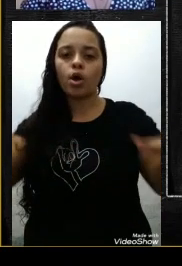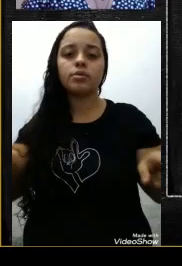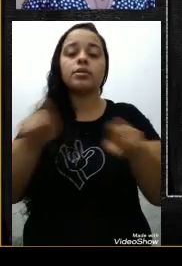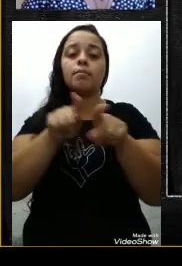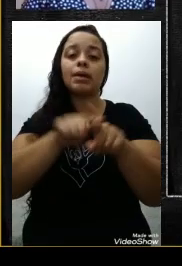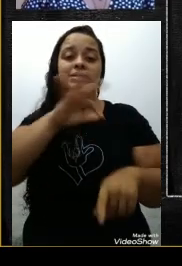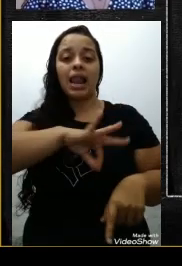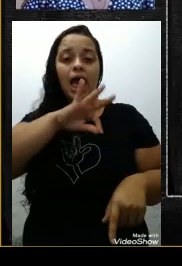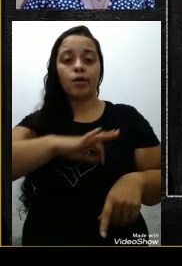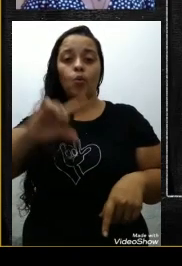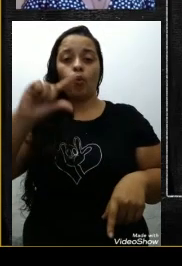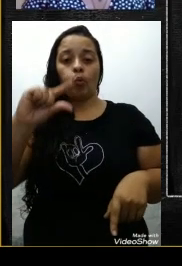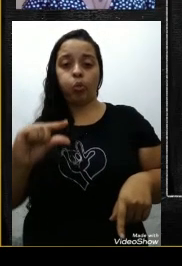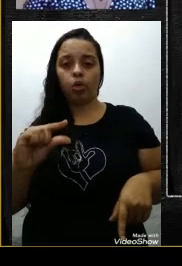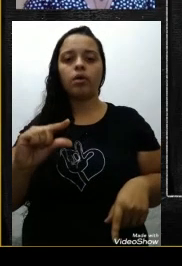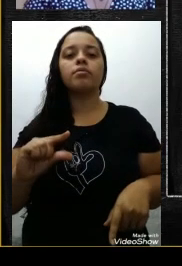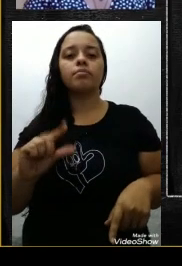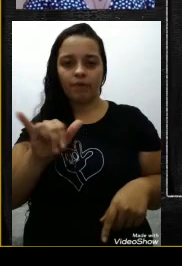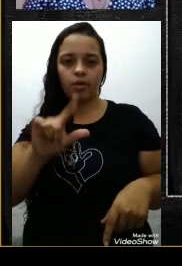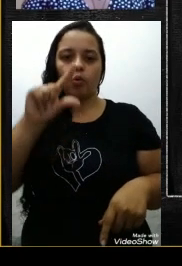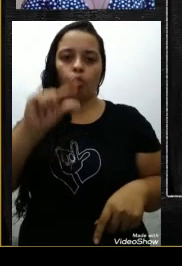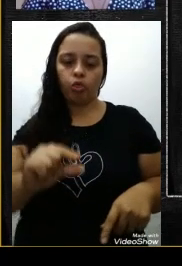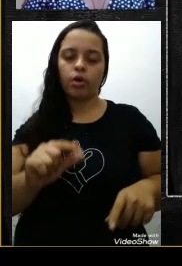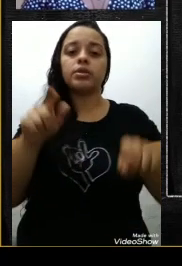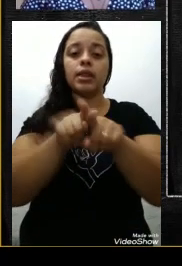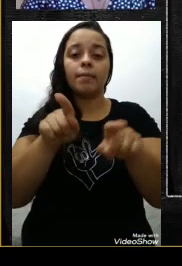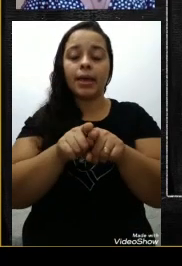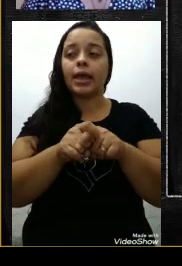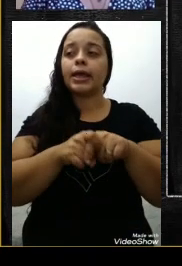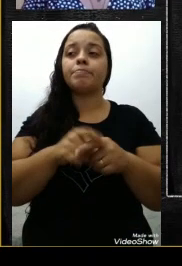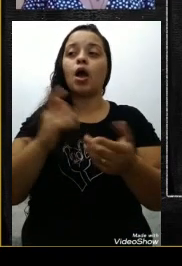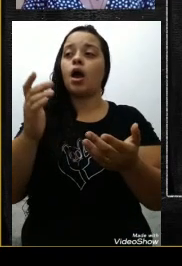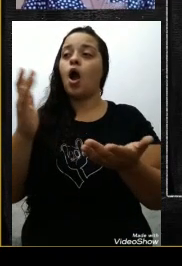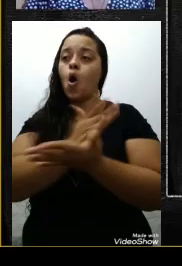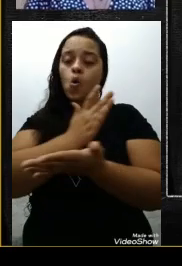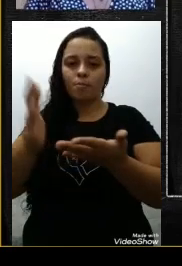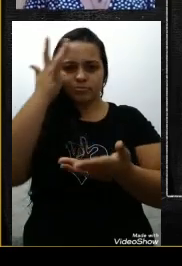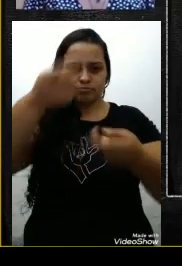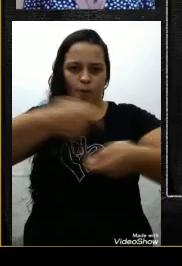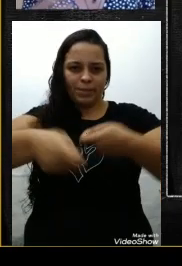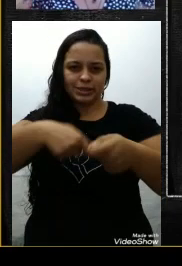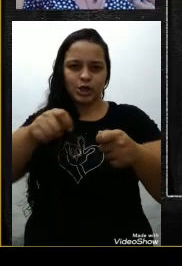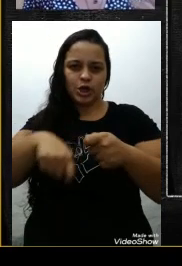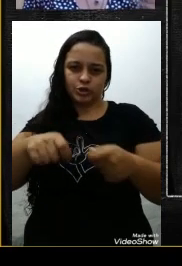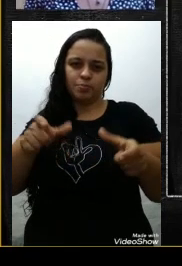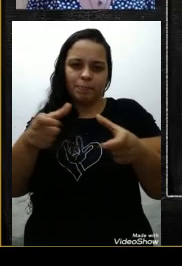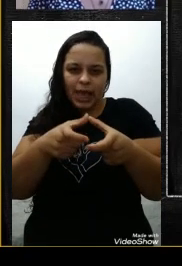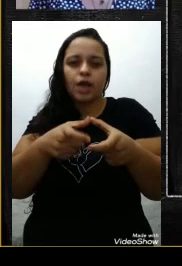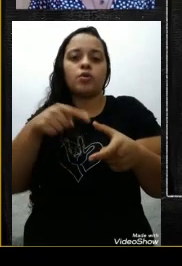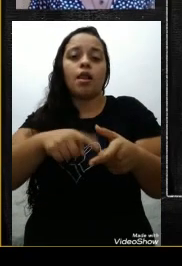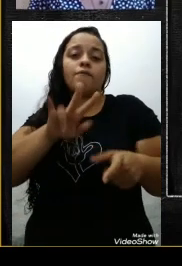salários vão cair muito rapidamente, muitas pessoas vão acabar indo à falência, né? Os comerciantes,